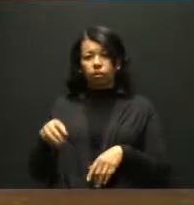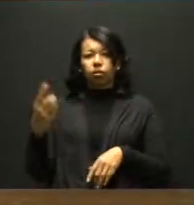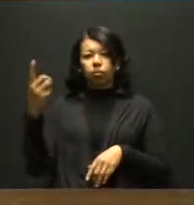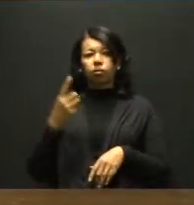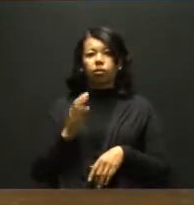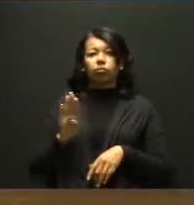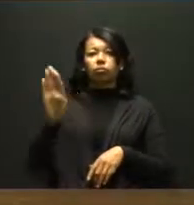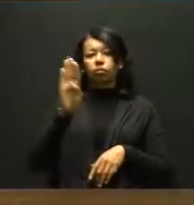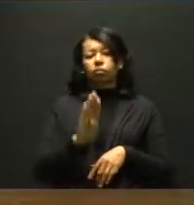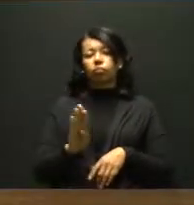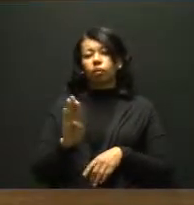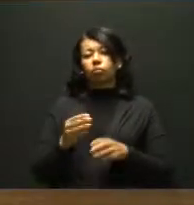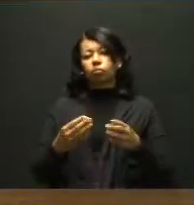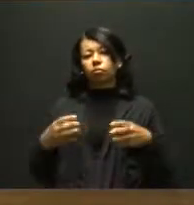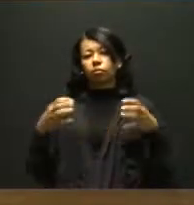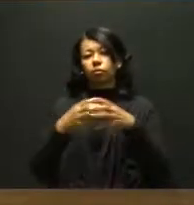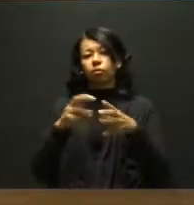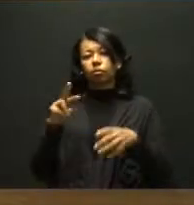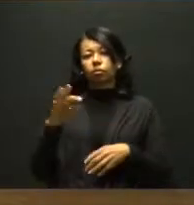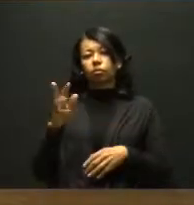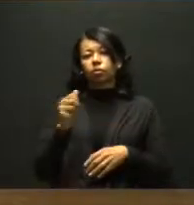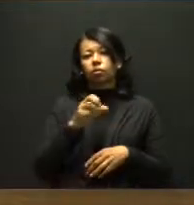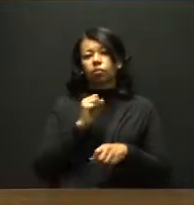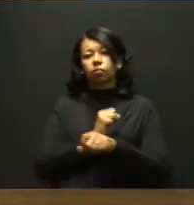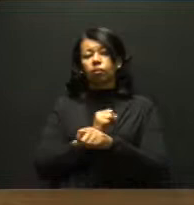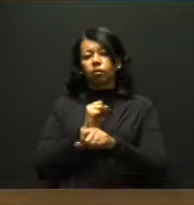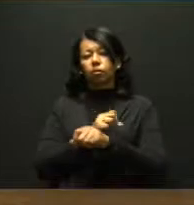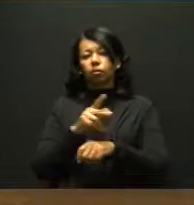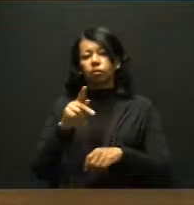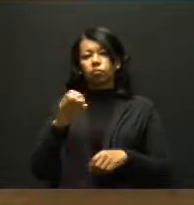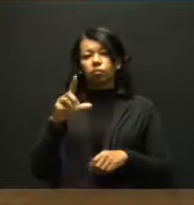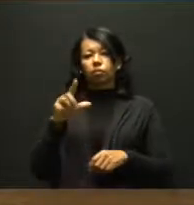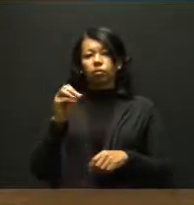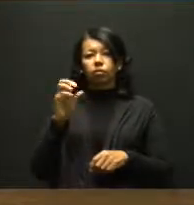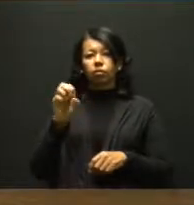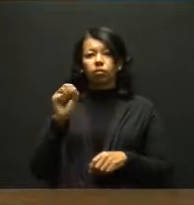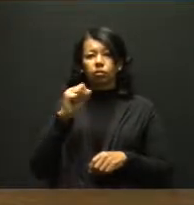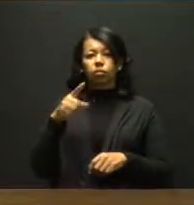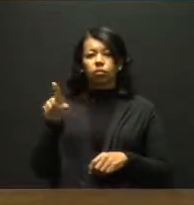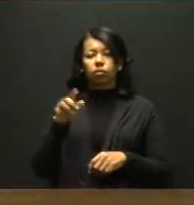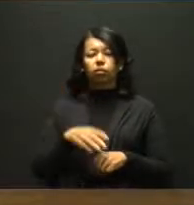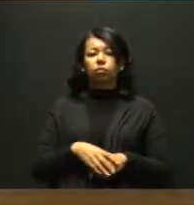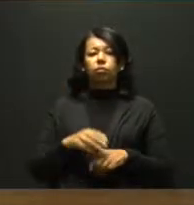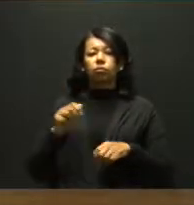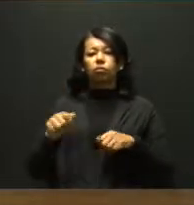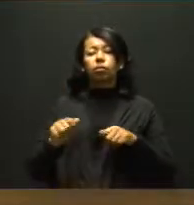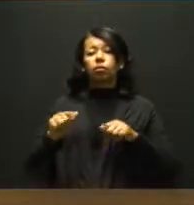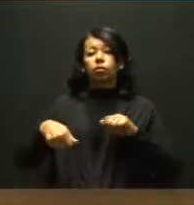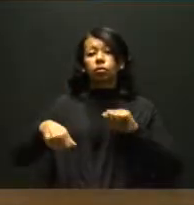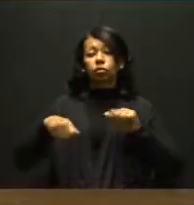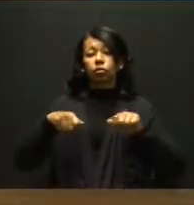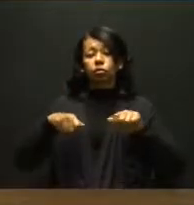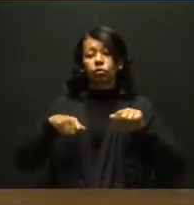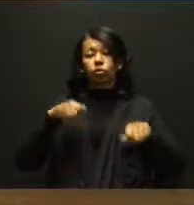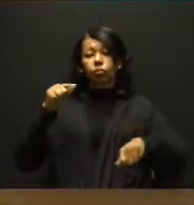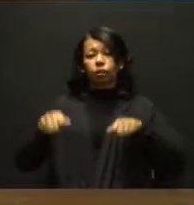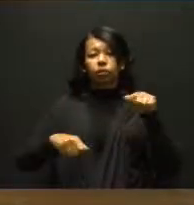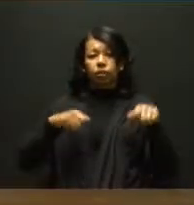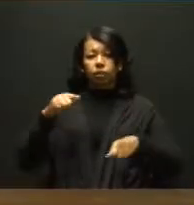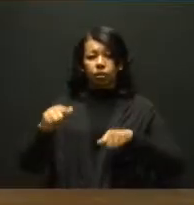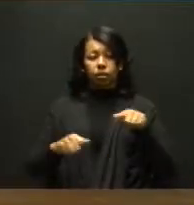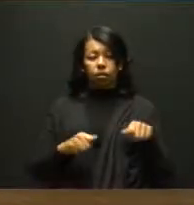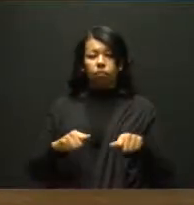bairros das comunidades da vila esperança dos pilões da água fria e bicicleta por ora